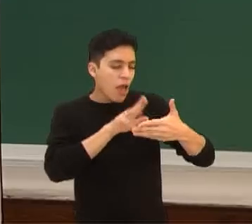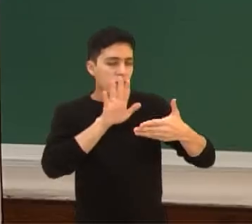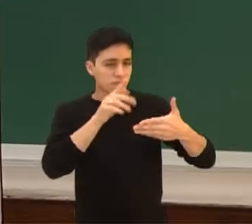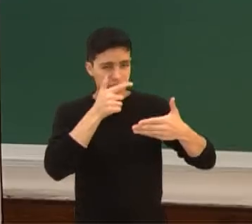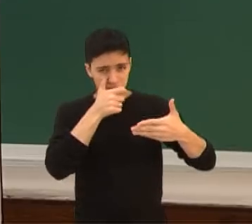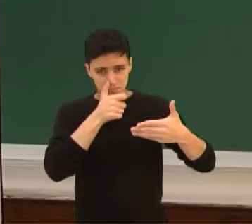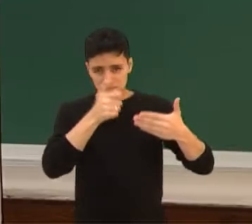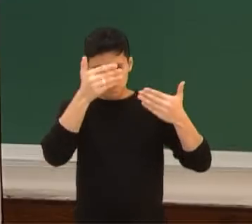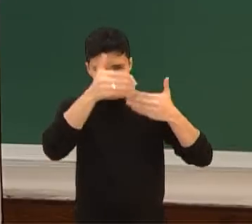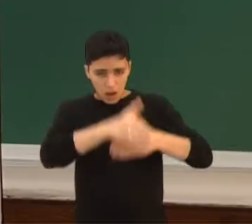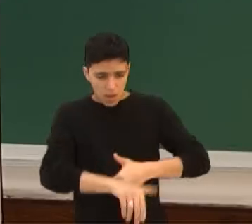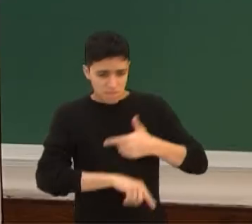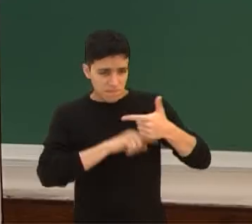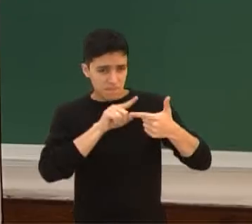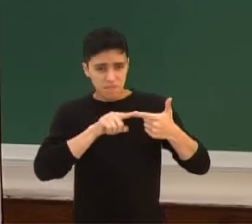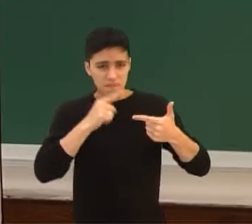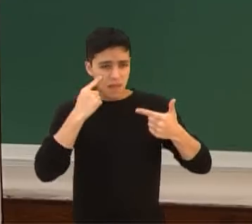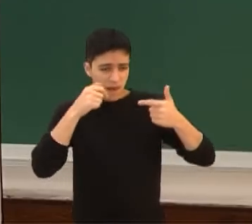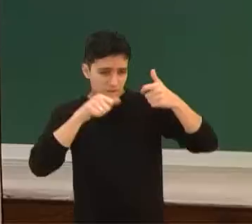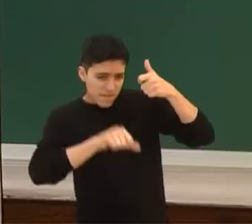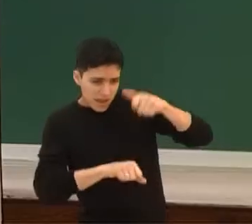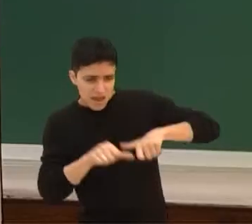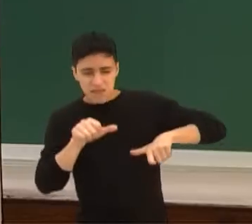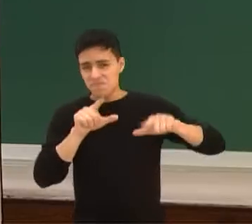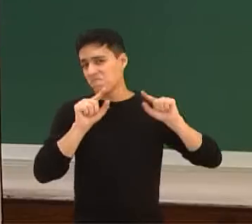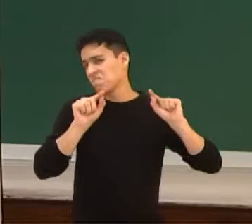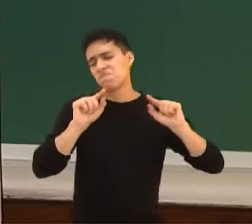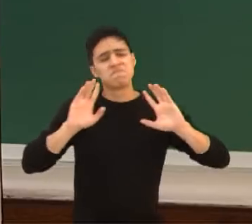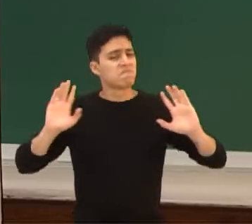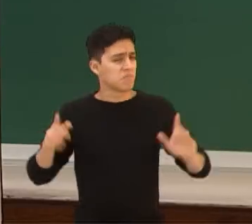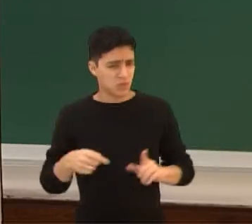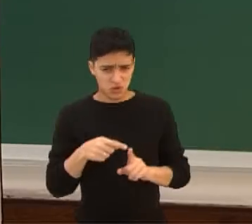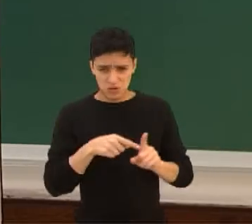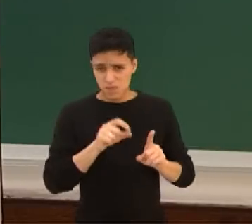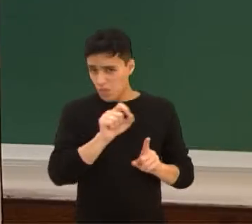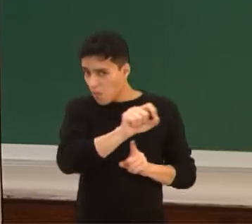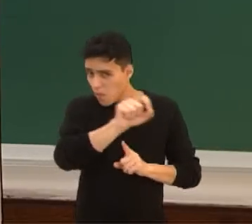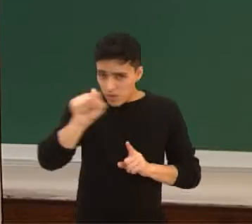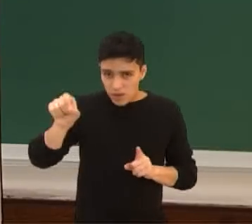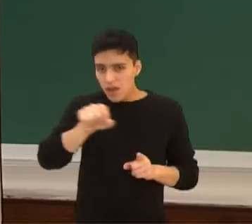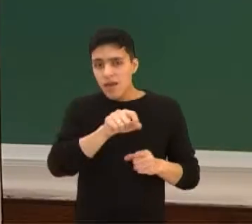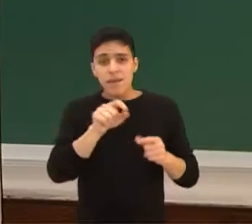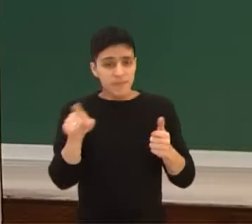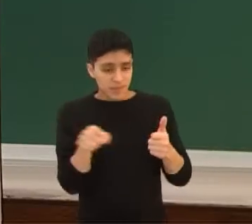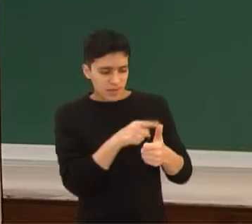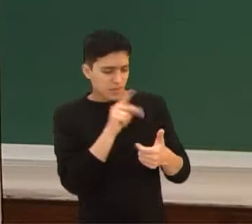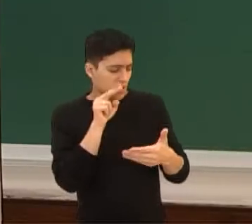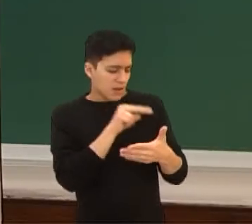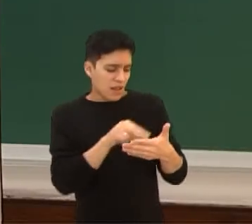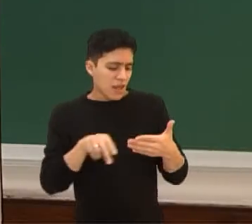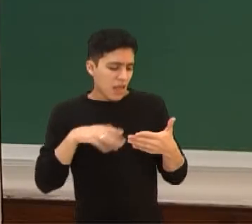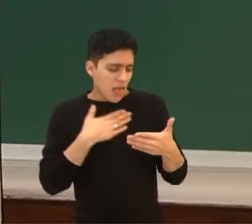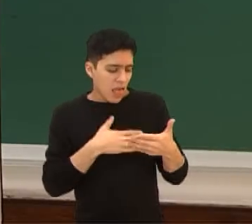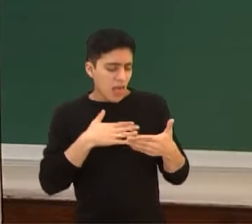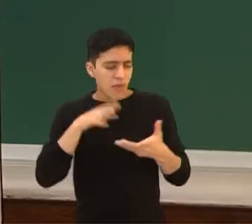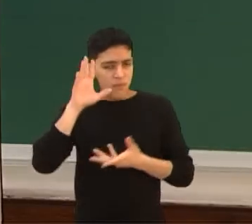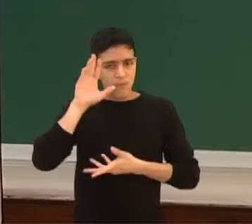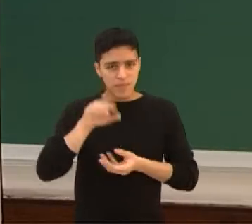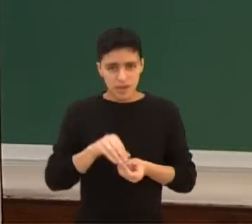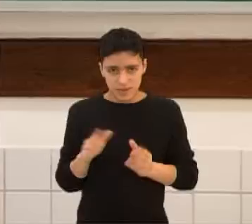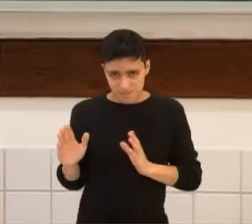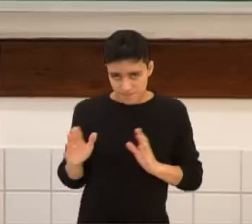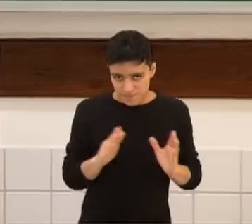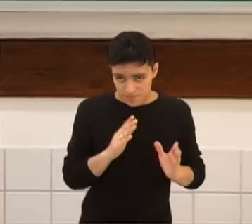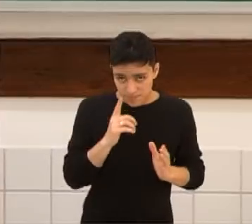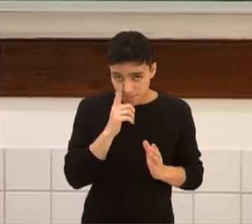de uma prova, seja de uma avaliação externa, seja de qualquer que seja o tipo de exercício. Tenha calma, leia e interprete.